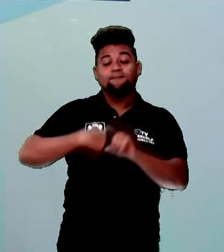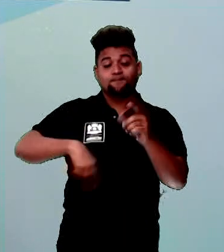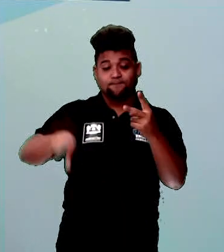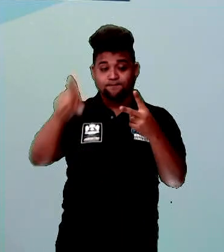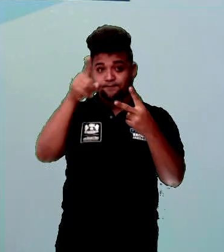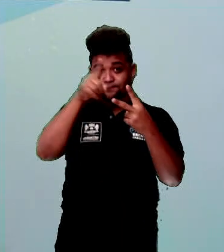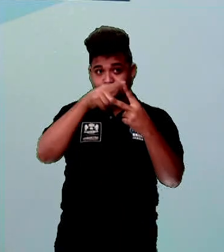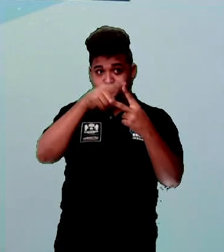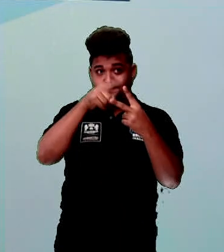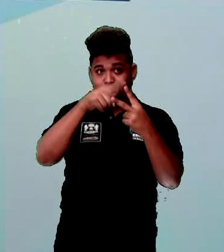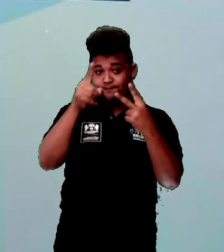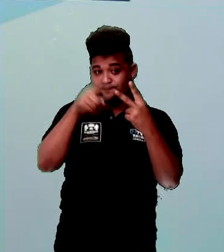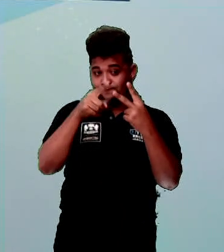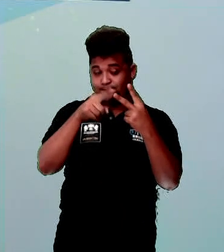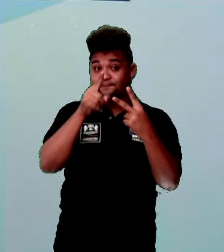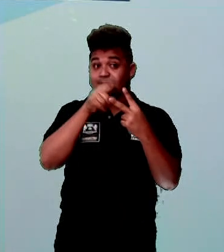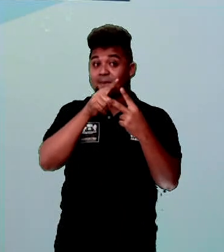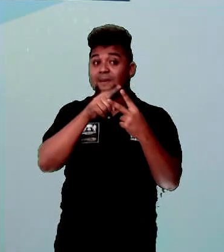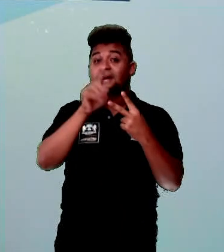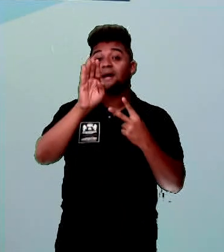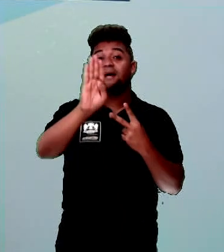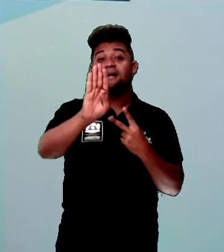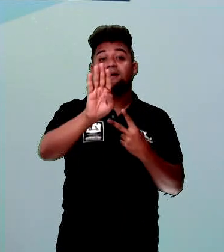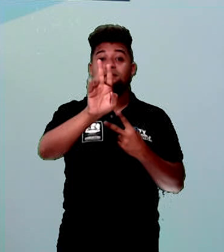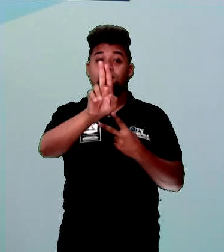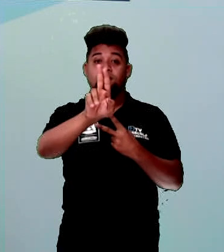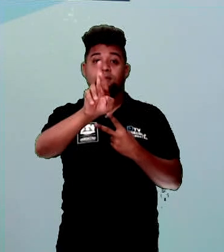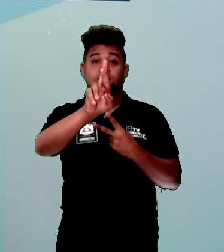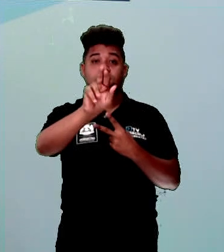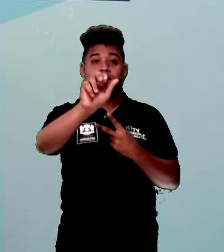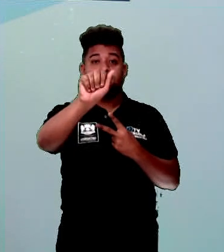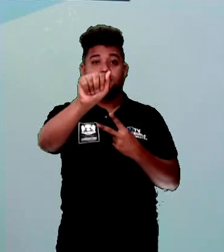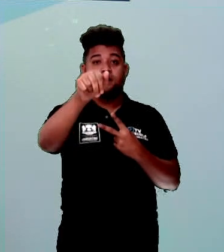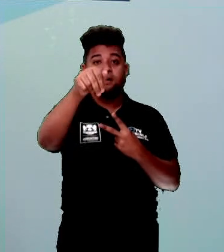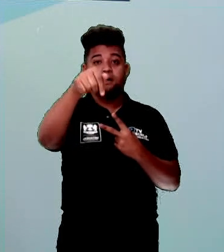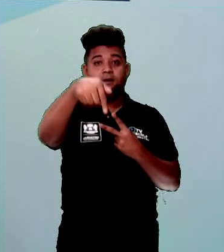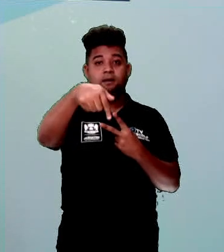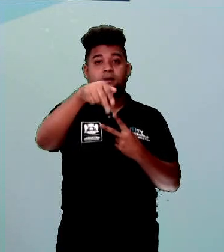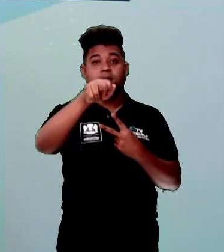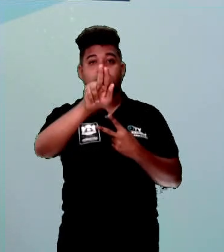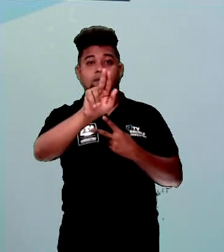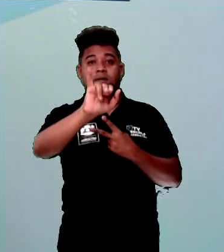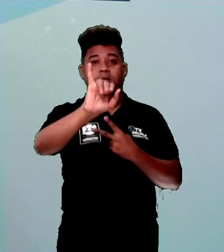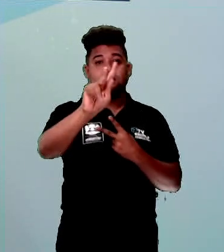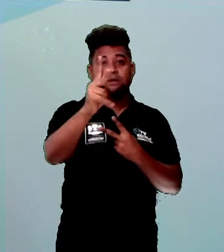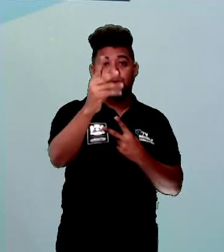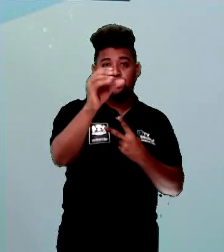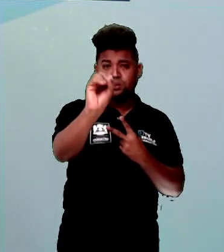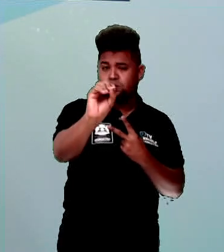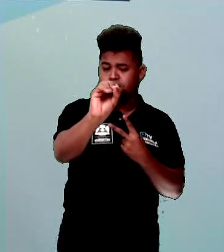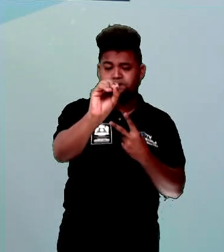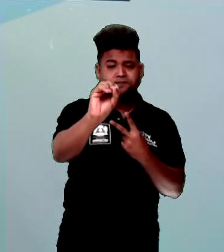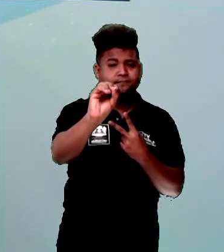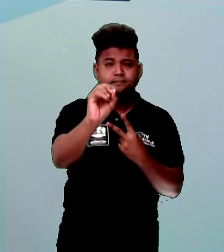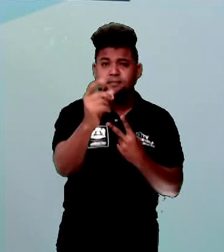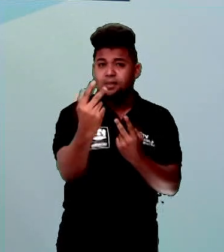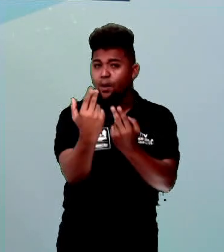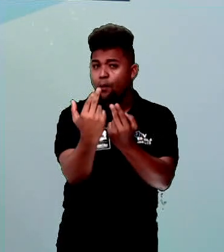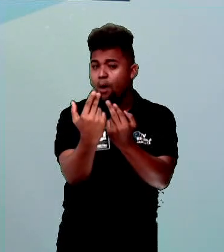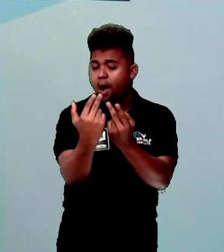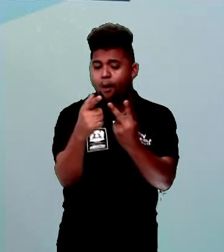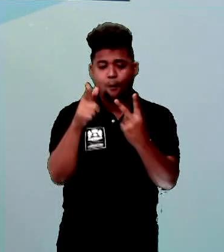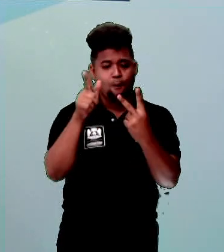A palavra buraquinho tem a escrita, ou seja, a grafia final, idêntica à palavra